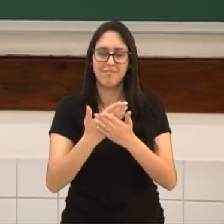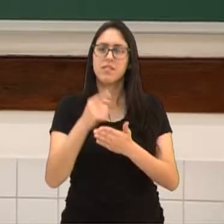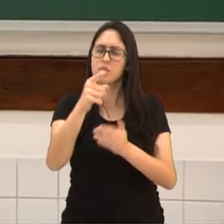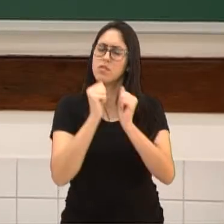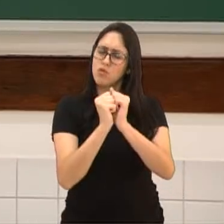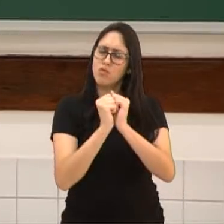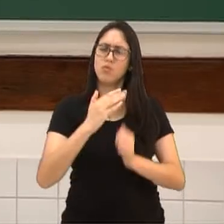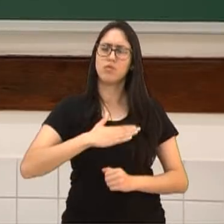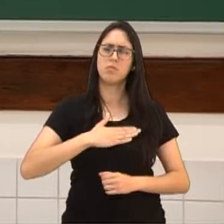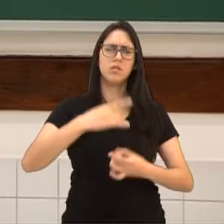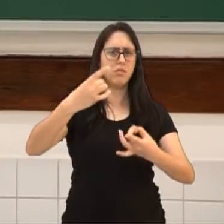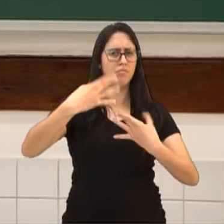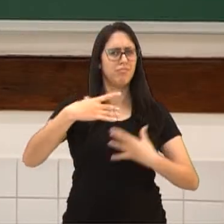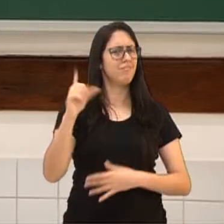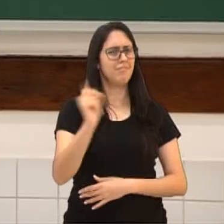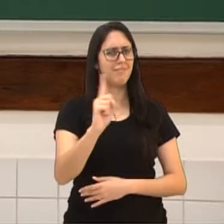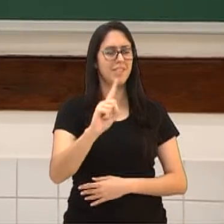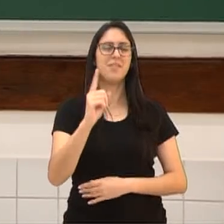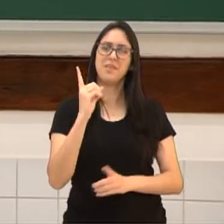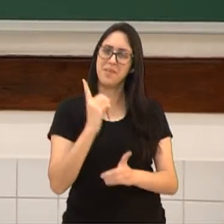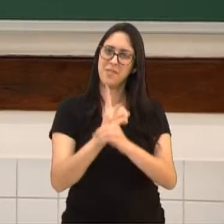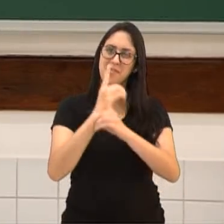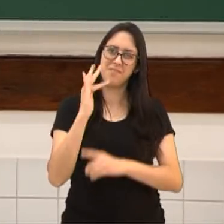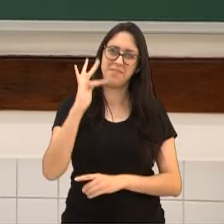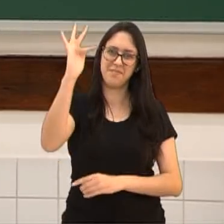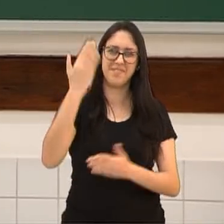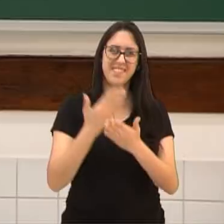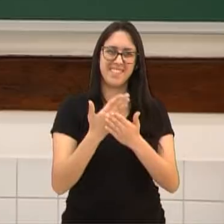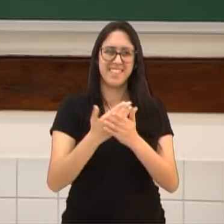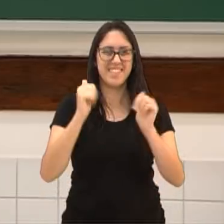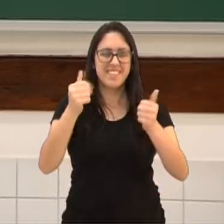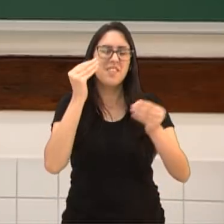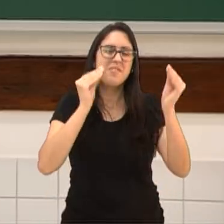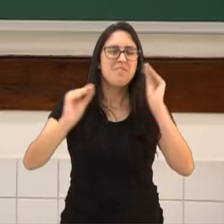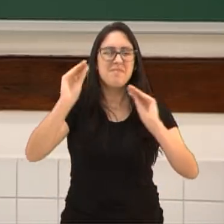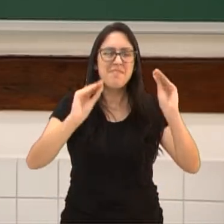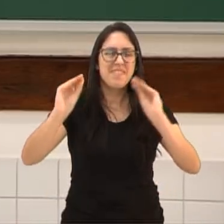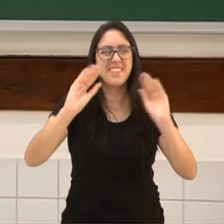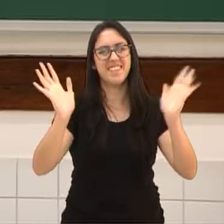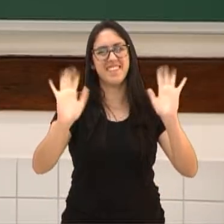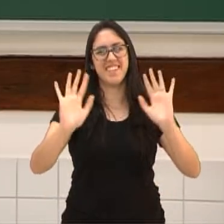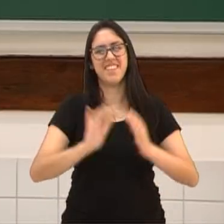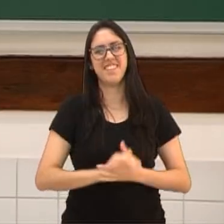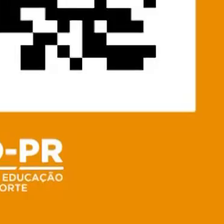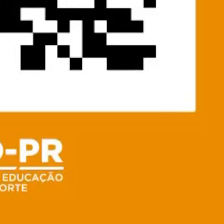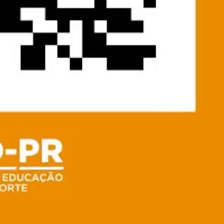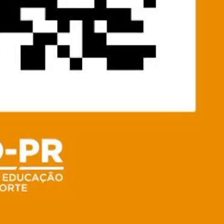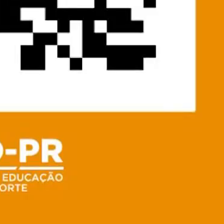comigo, vê se não me deixa sozinha e nos vemos, então, na próxima aula. Um beijo e tchau!